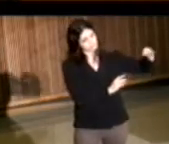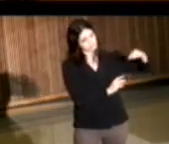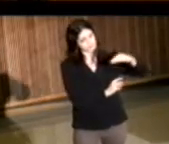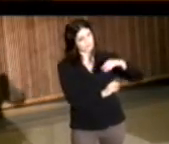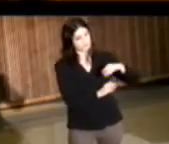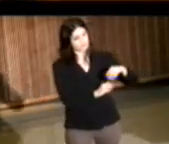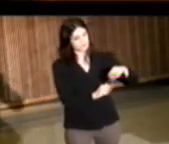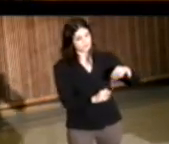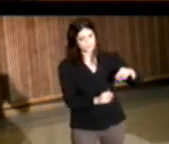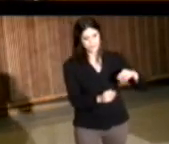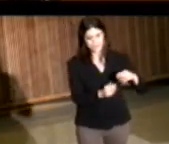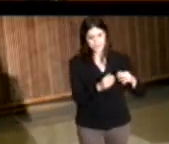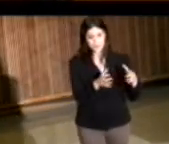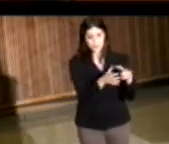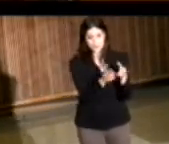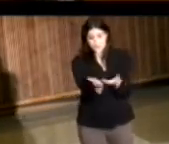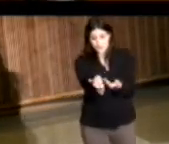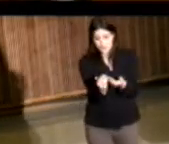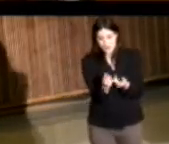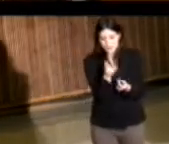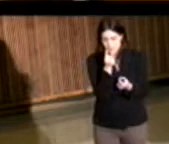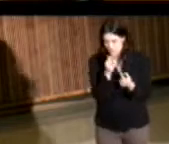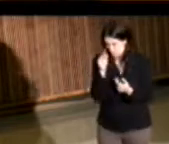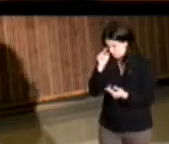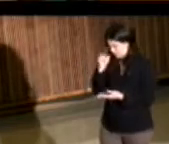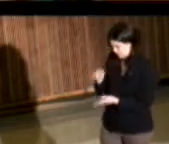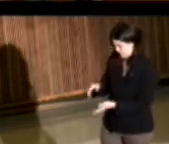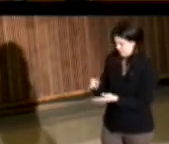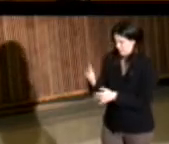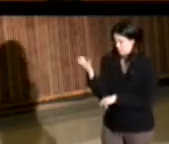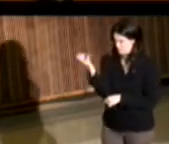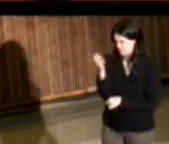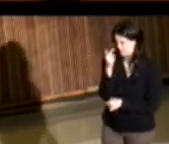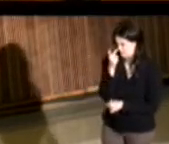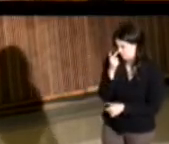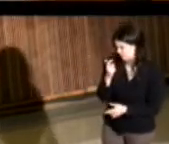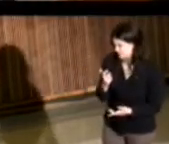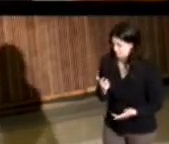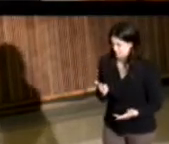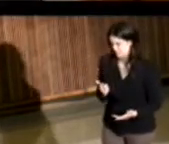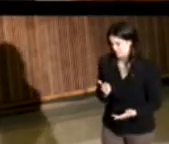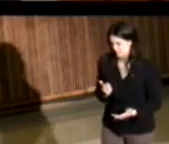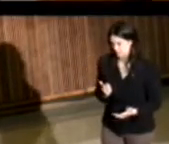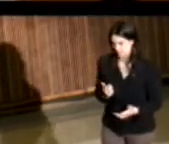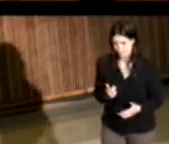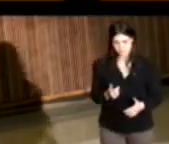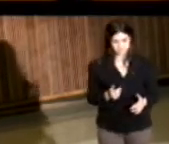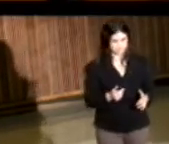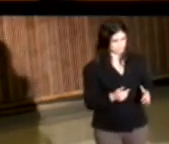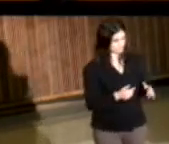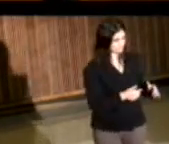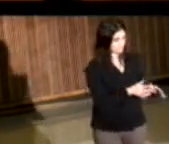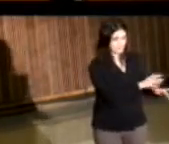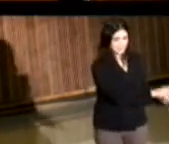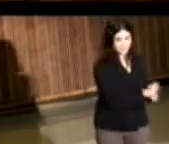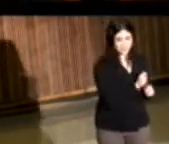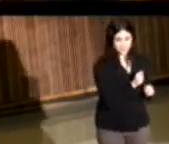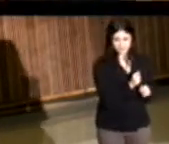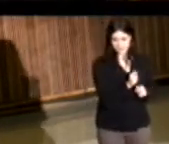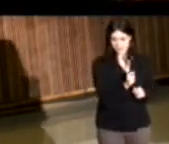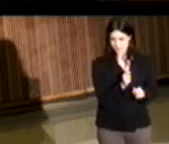estava cheirando mal, encostaram o carro perto dele, aquele cheiro ruim. Eles não tiveram dúvida, pegaram aquela mangueira